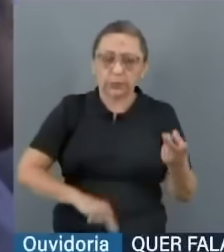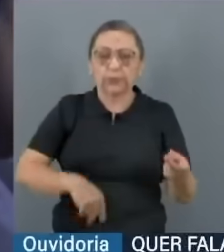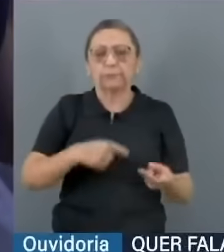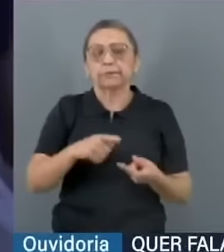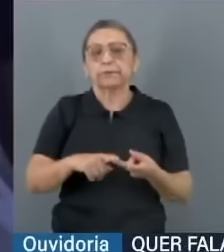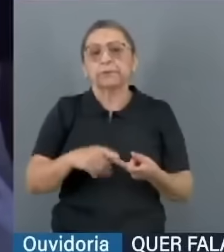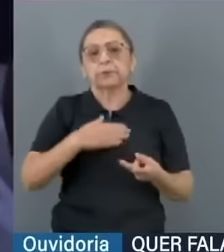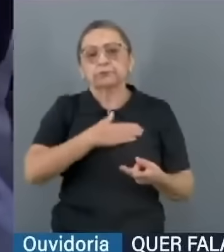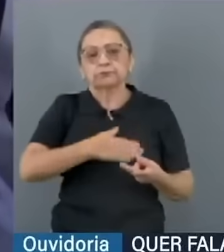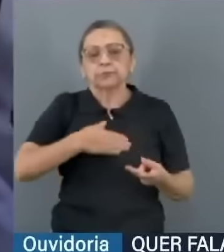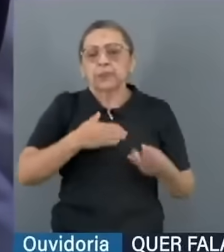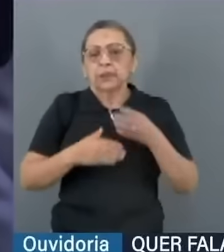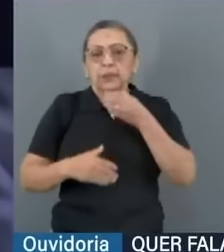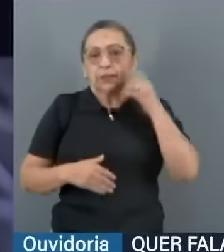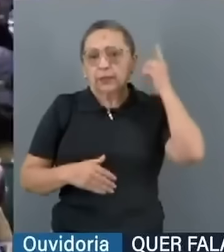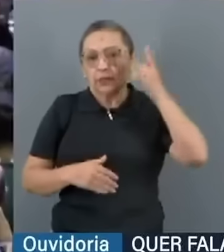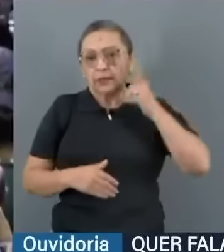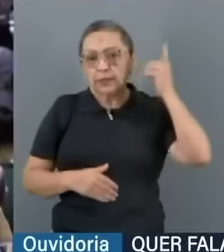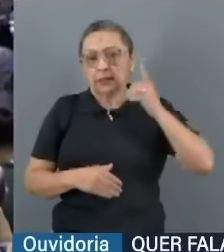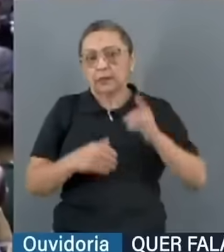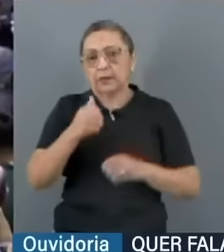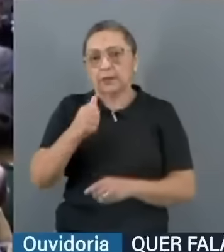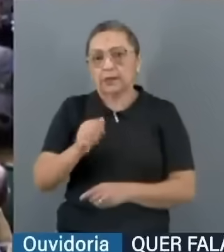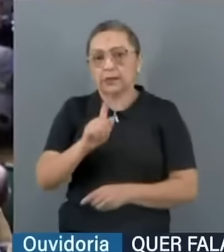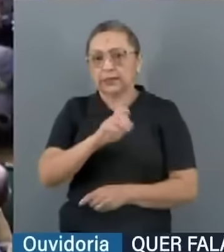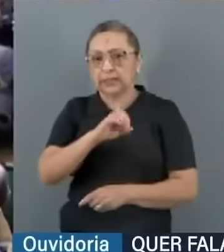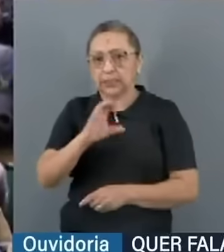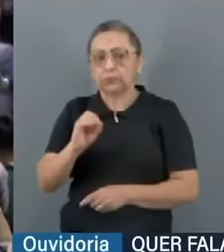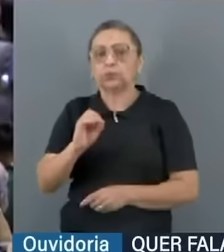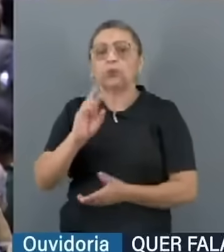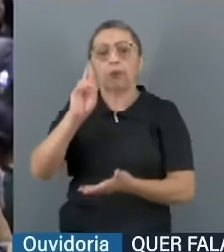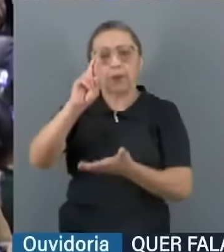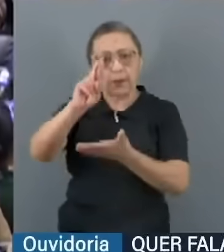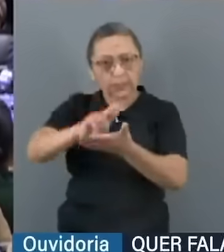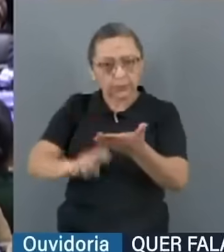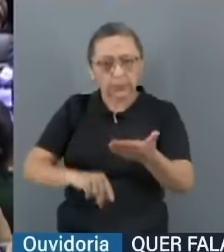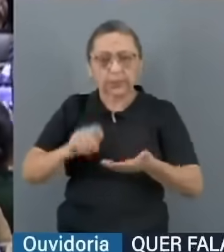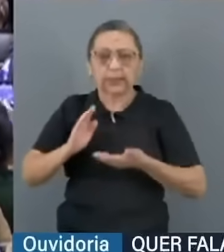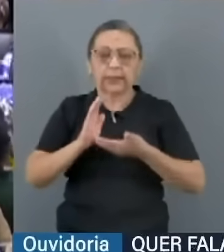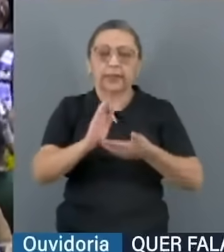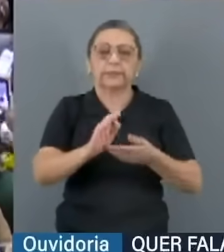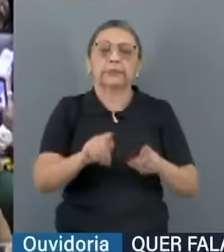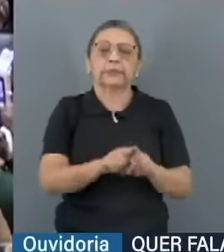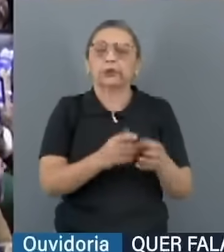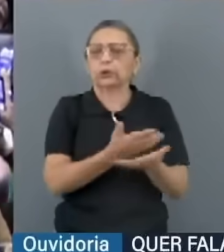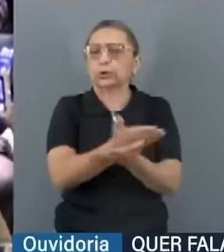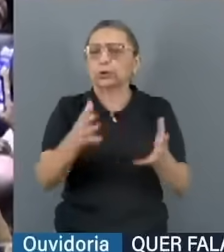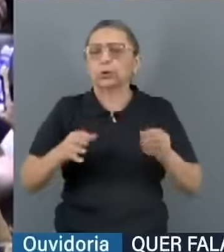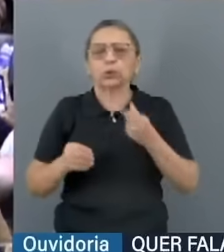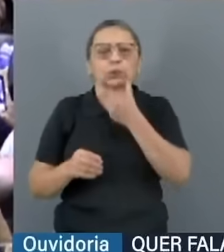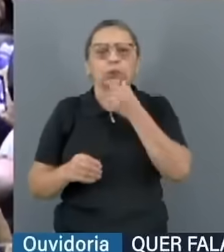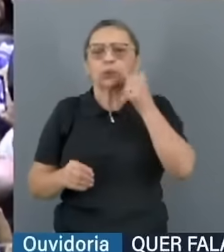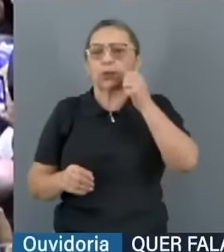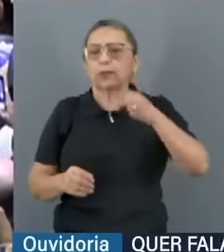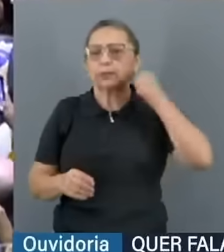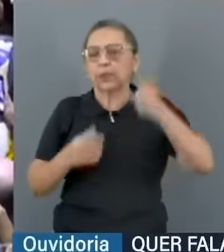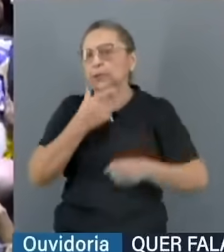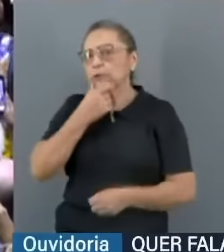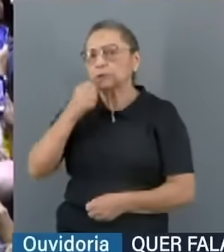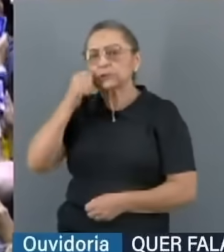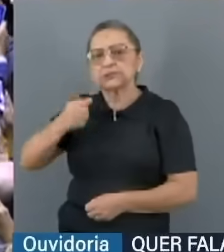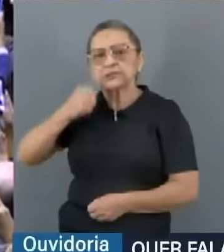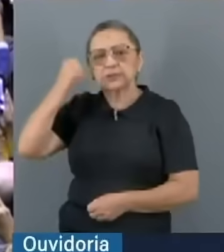caro deputado Aguinaldo Ribeiro, relator, deputados, deputadas,